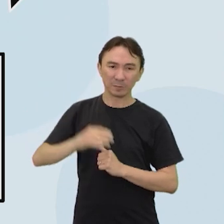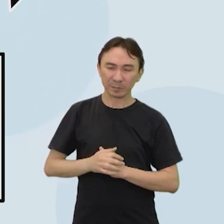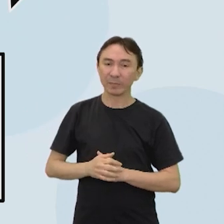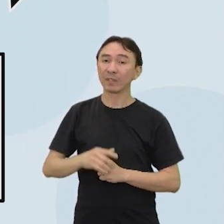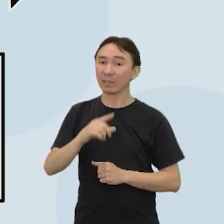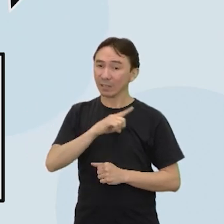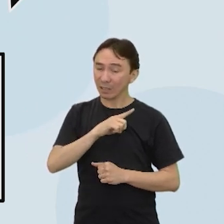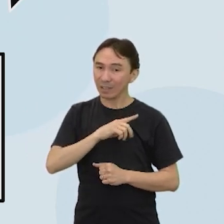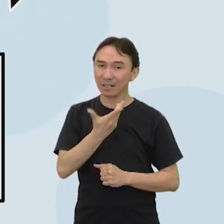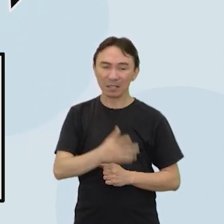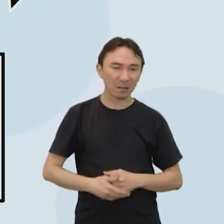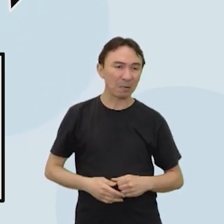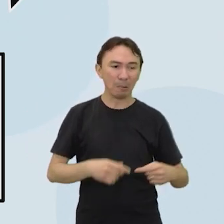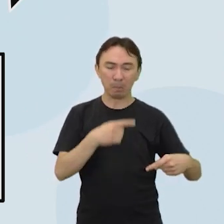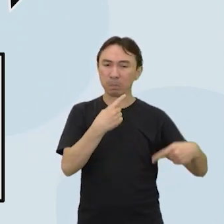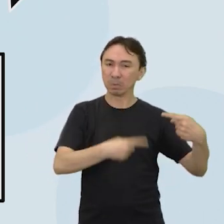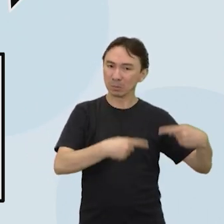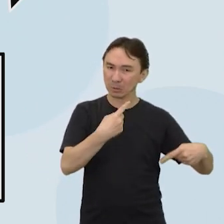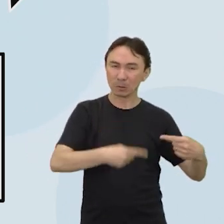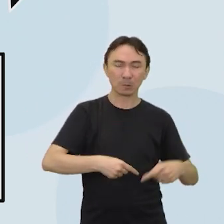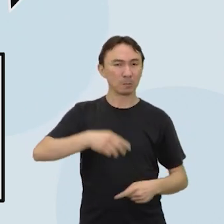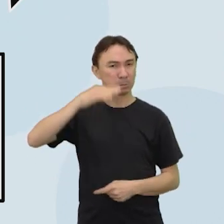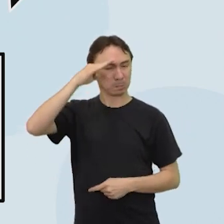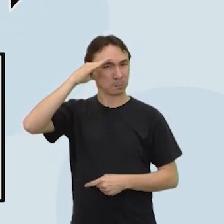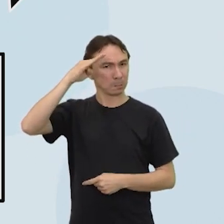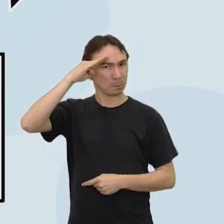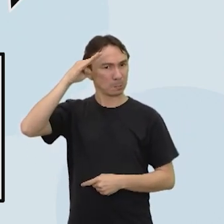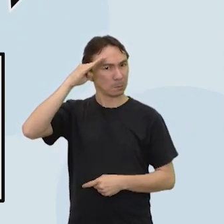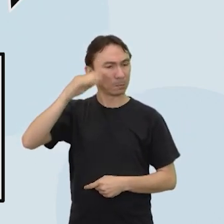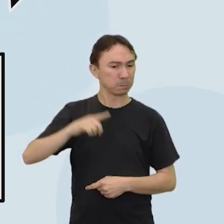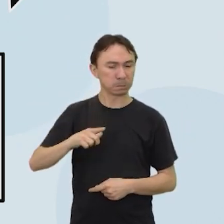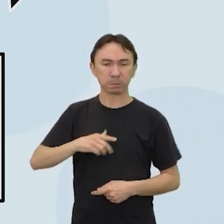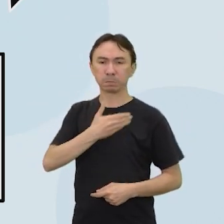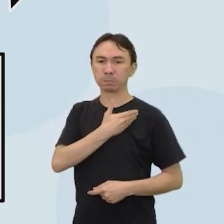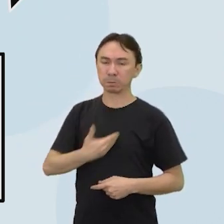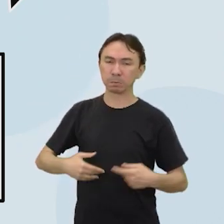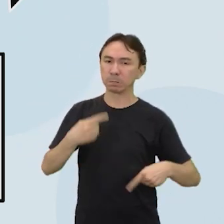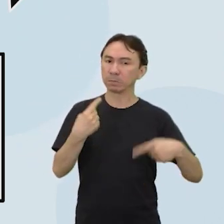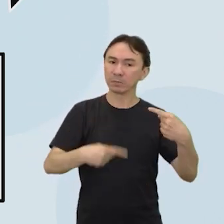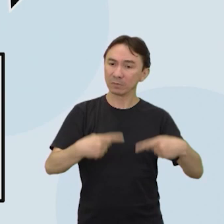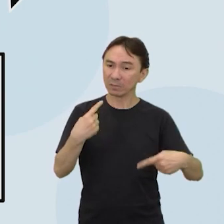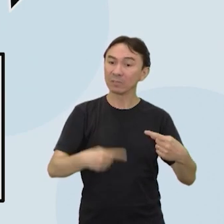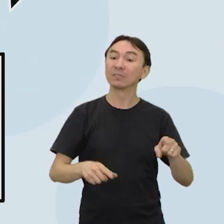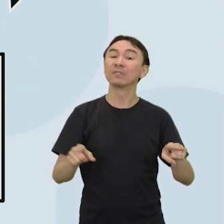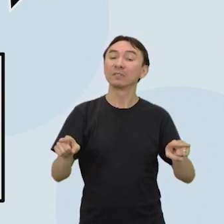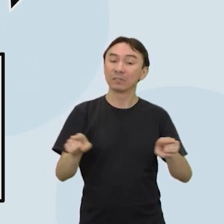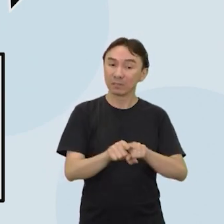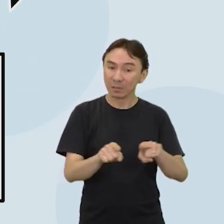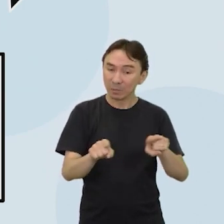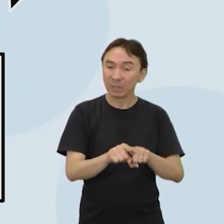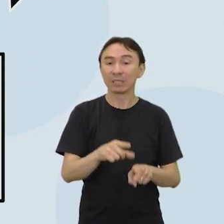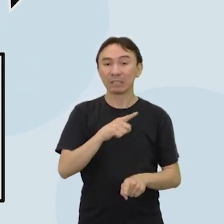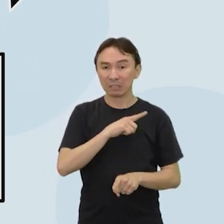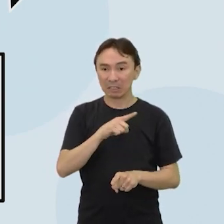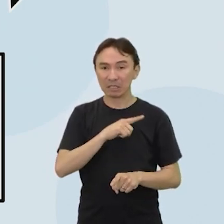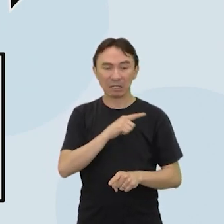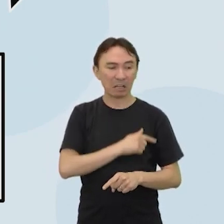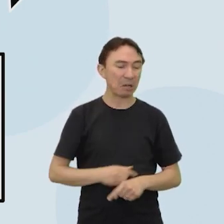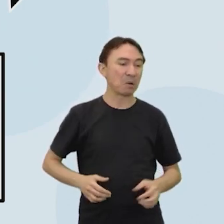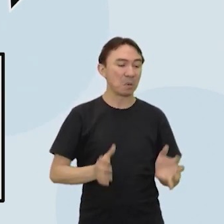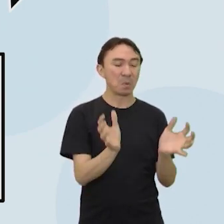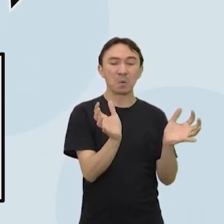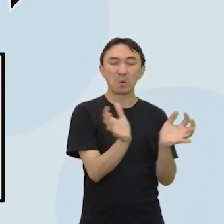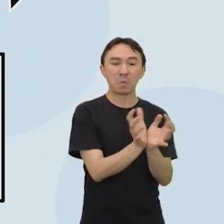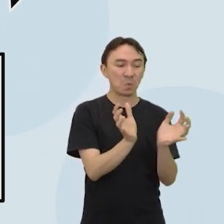o poder político, mas a gente não pode se esquecer das elites econômicas, que